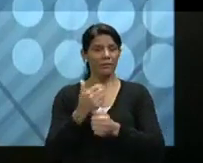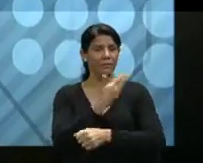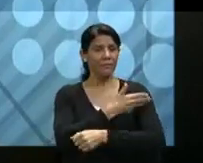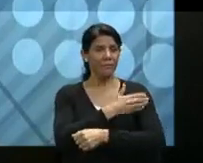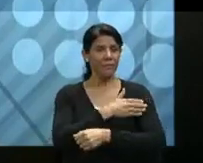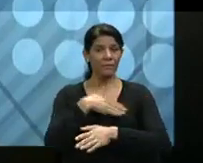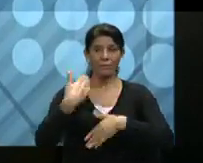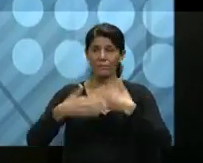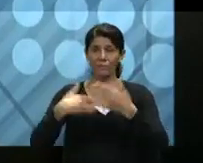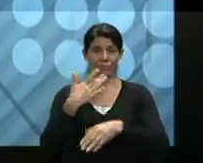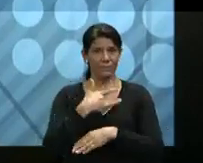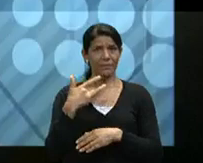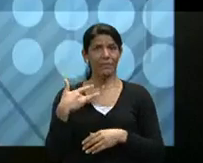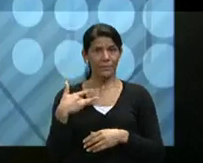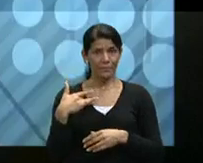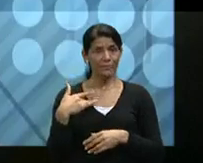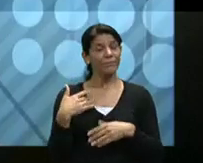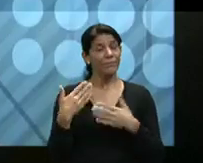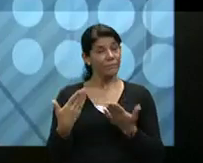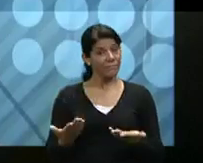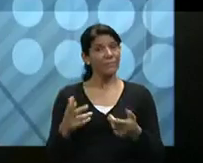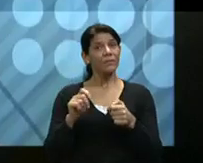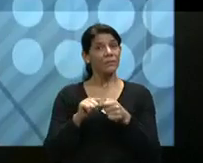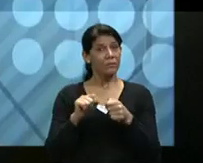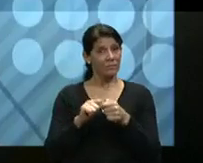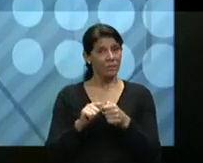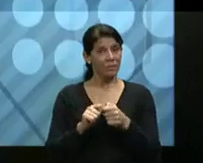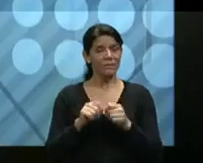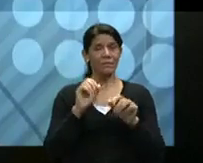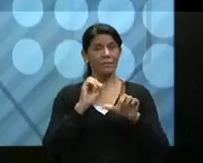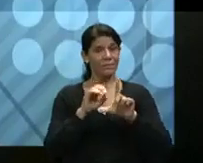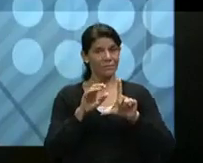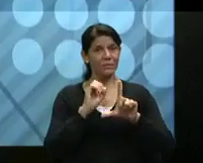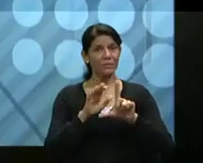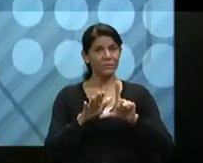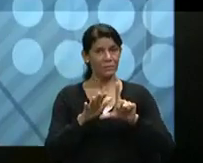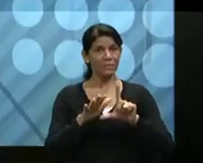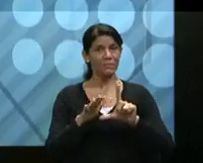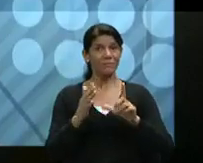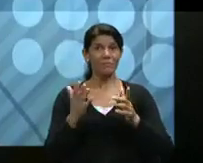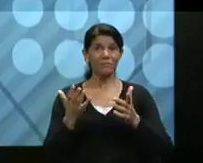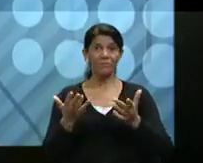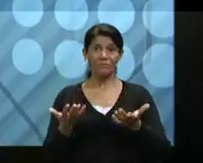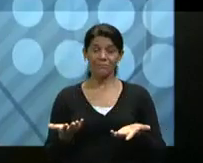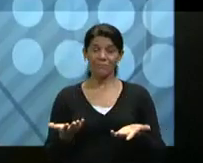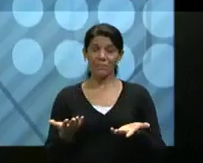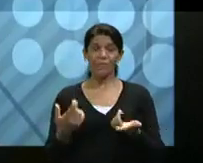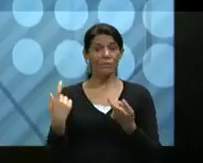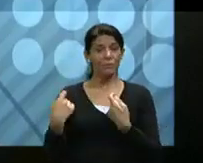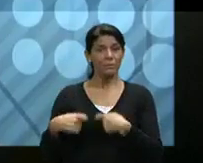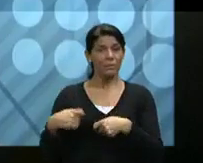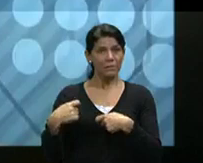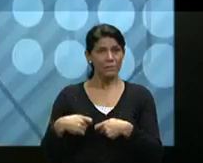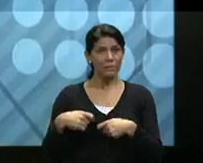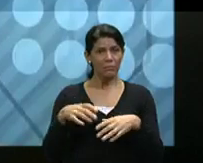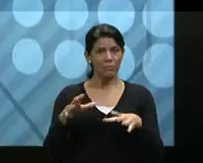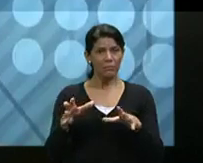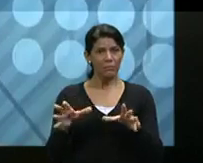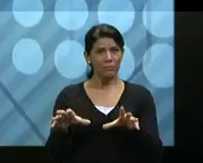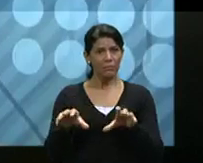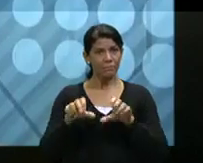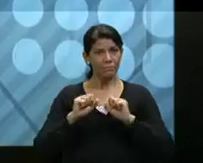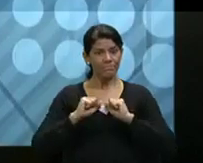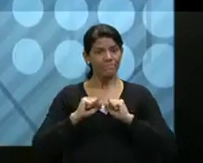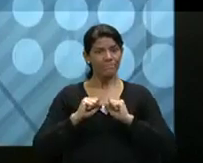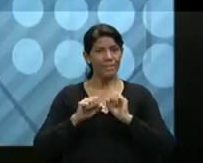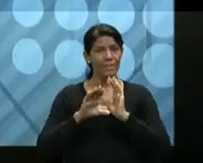que gerem saúde. E isso é feito sim na licenciatura. Né? Então, o que a gente precisa é pegar esses conceitos